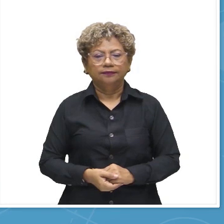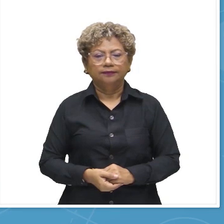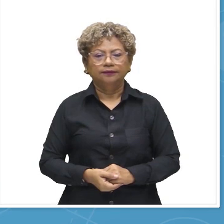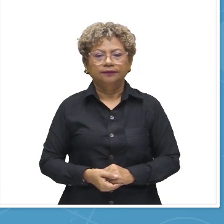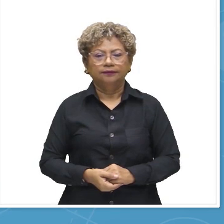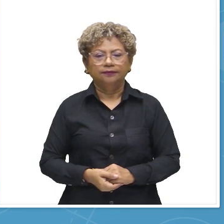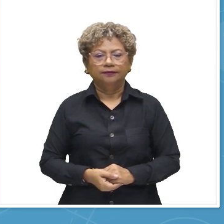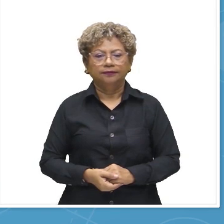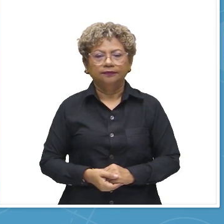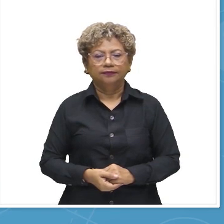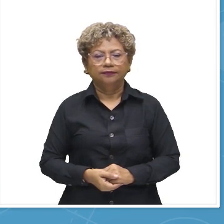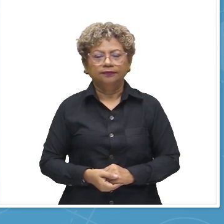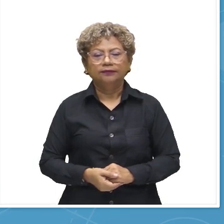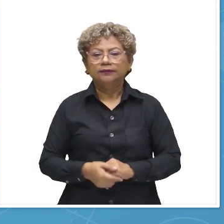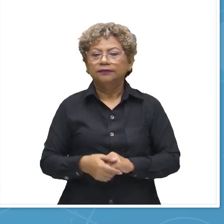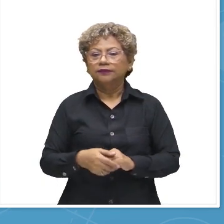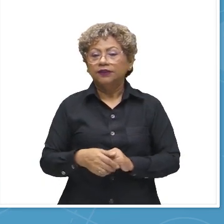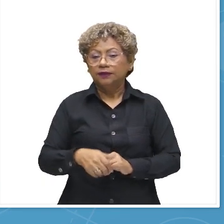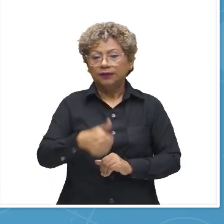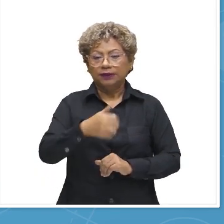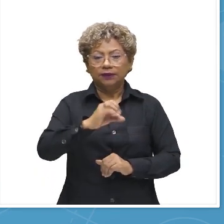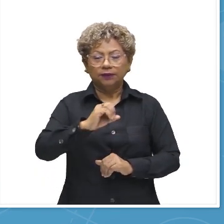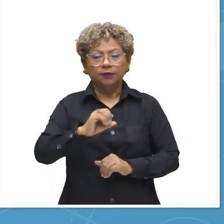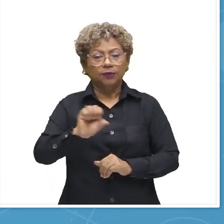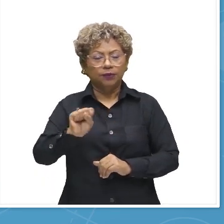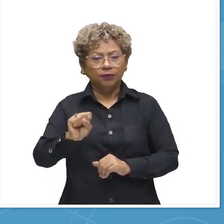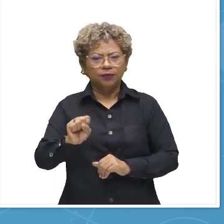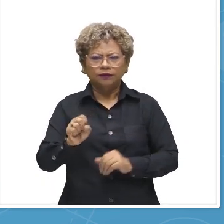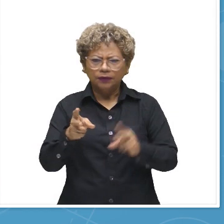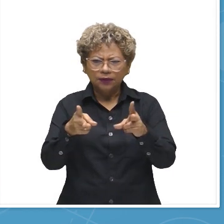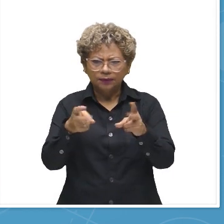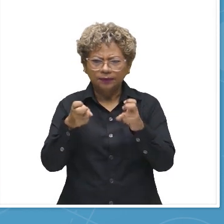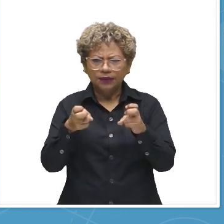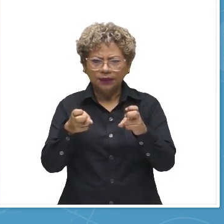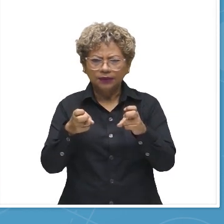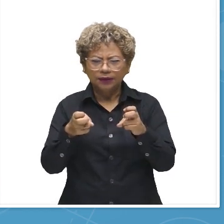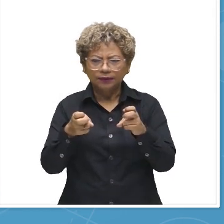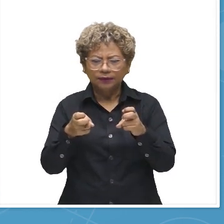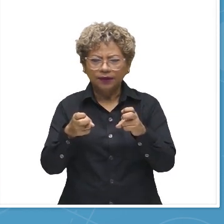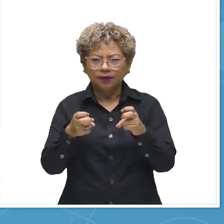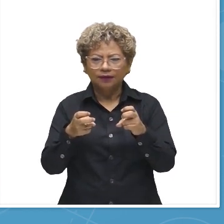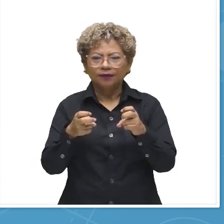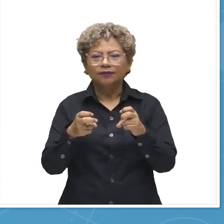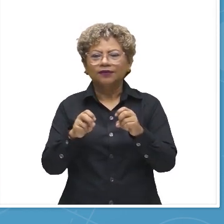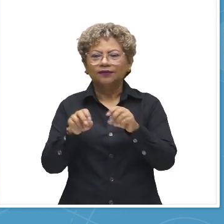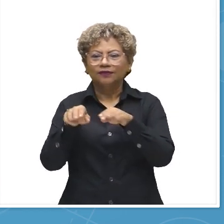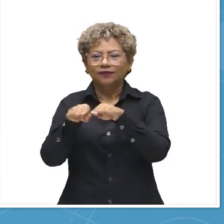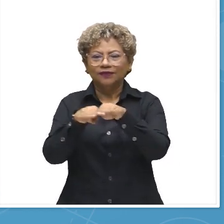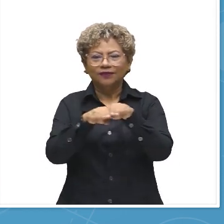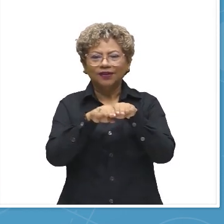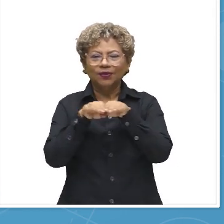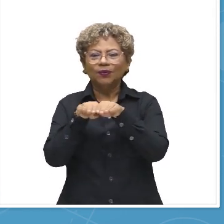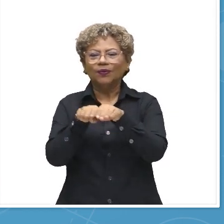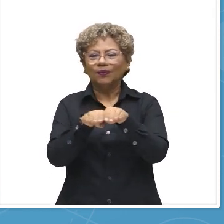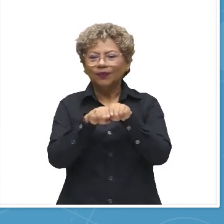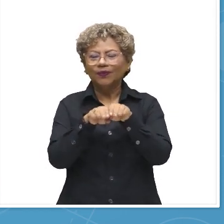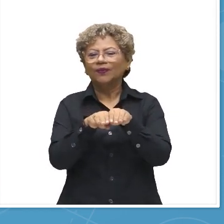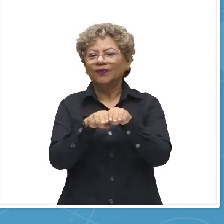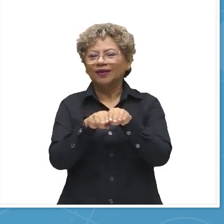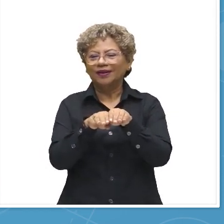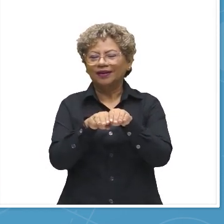9. E 1, 10. Opa! Então, percebam que 108, ó, é igual a